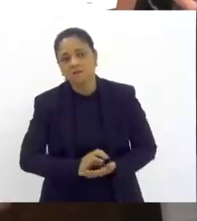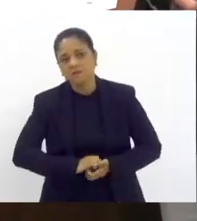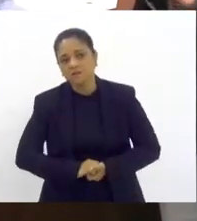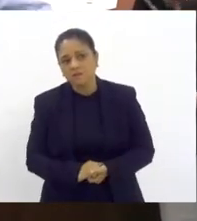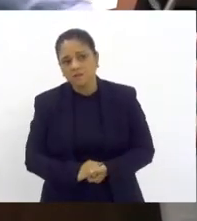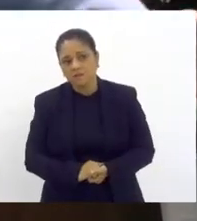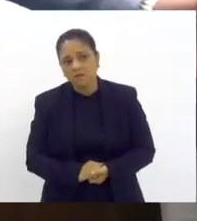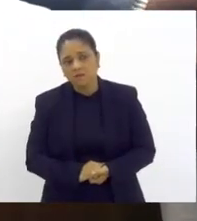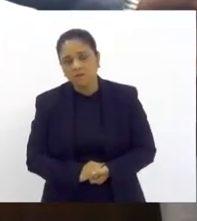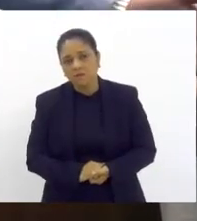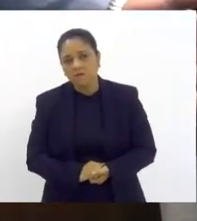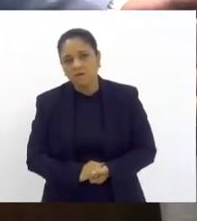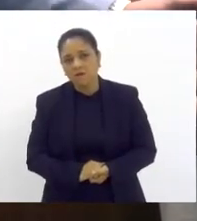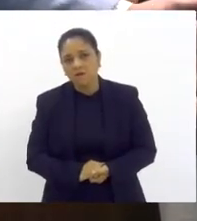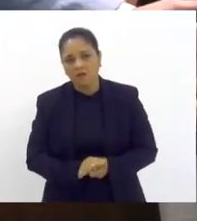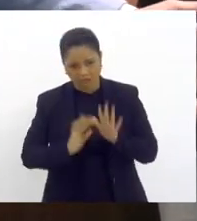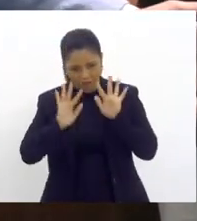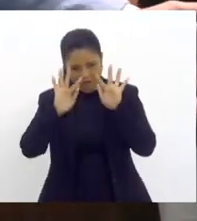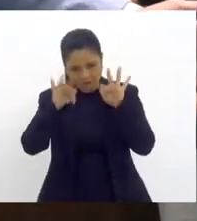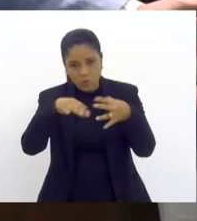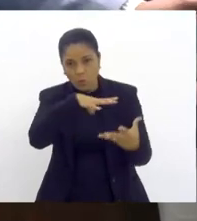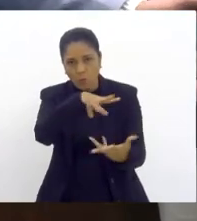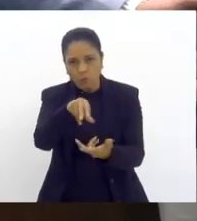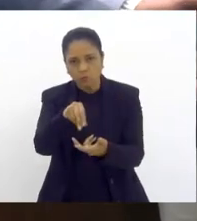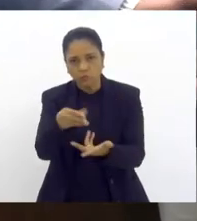Pelo amor de Deus, o fim dos tempos, Tia Ju.